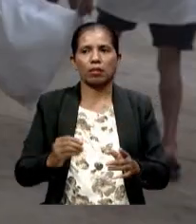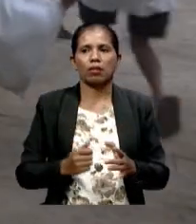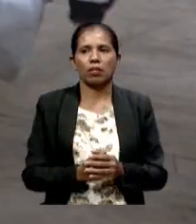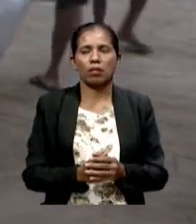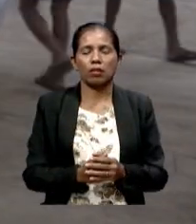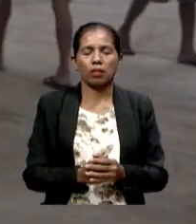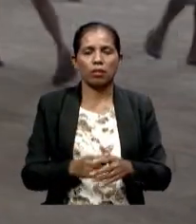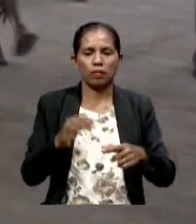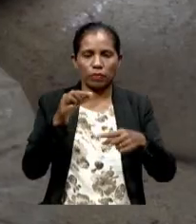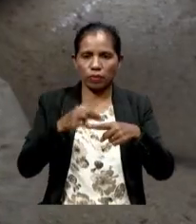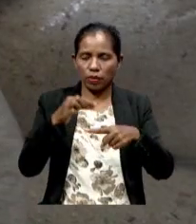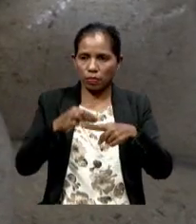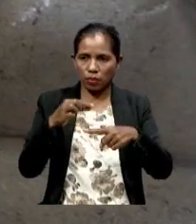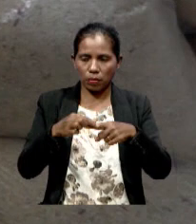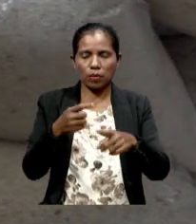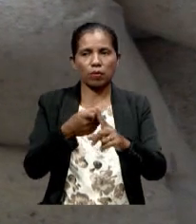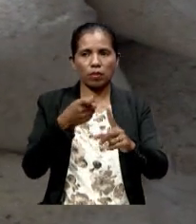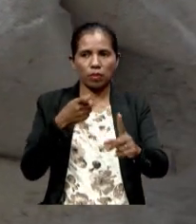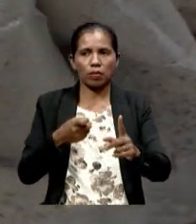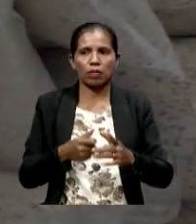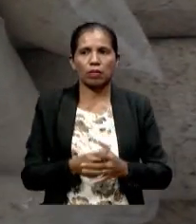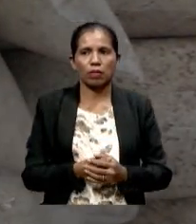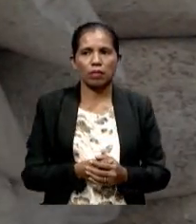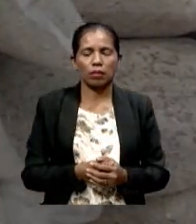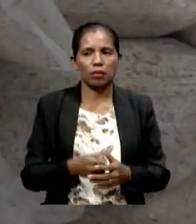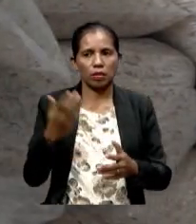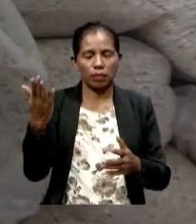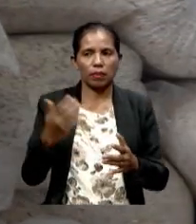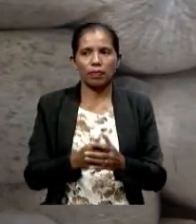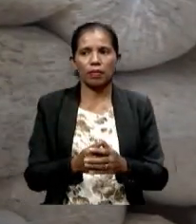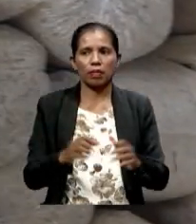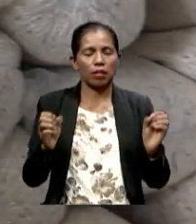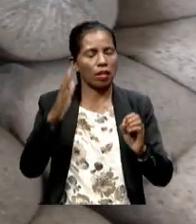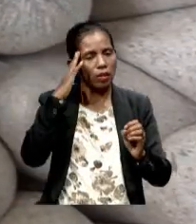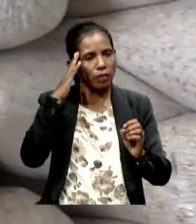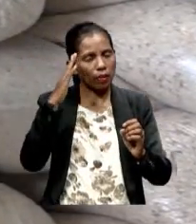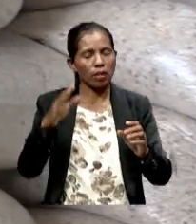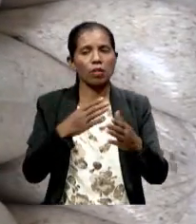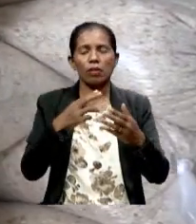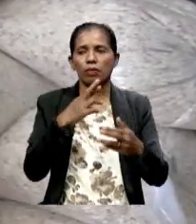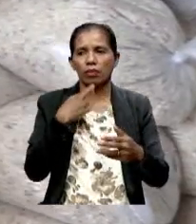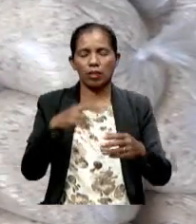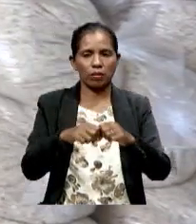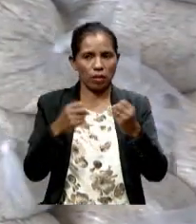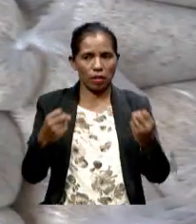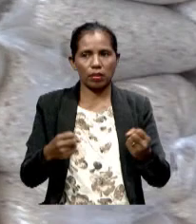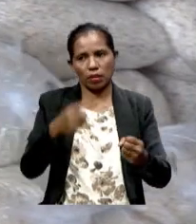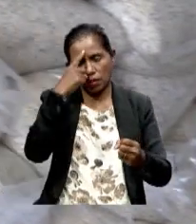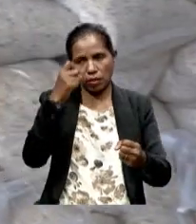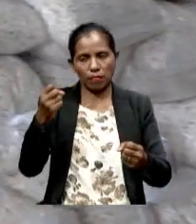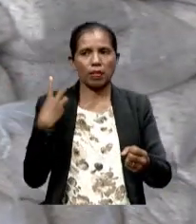formung mos palu ba mayus ne e pate suai ne neba la hanung bata tfuk tamba ame